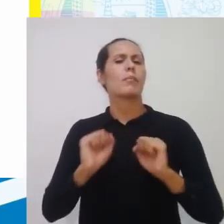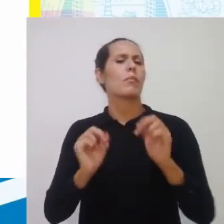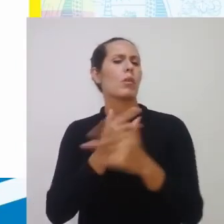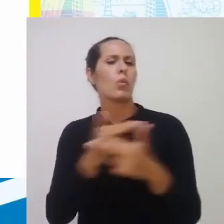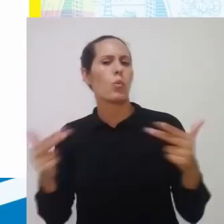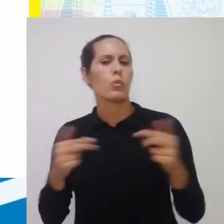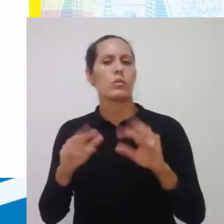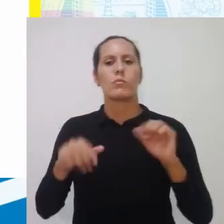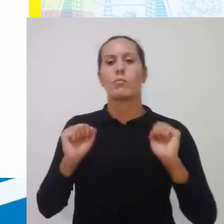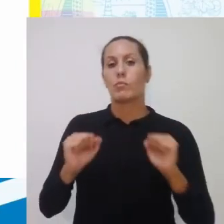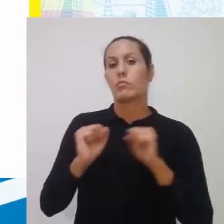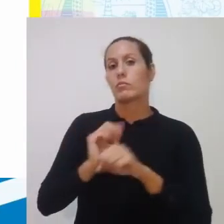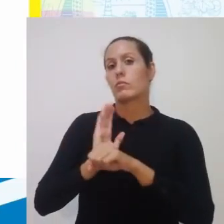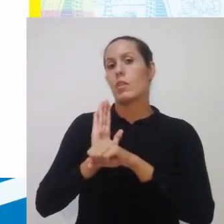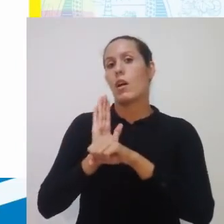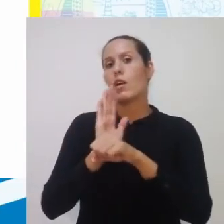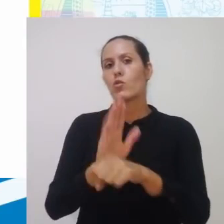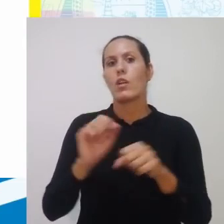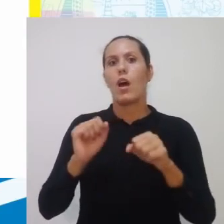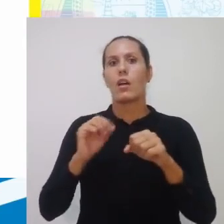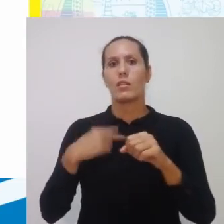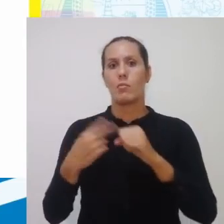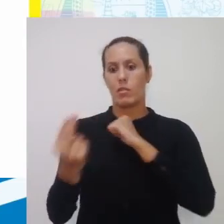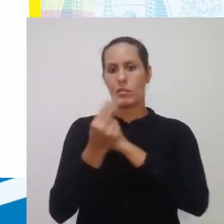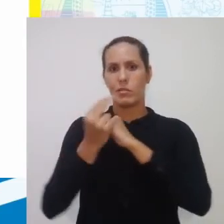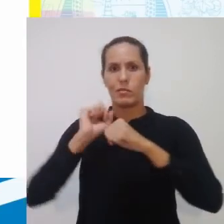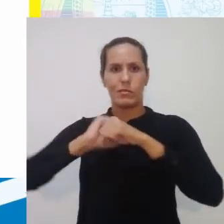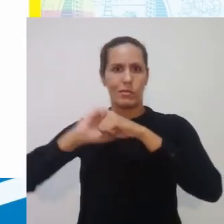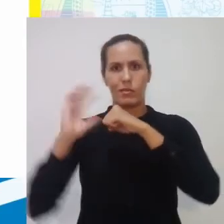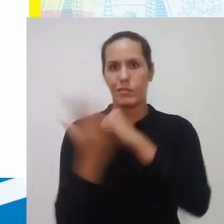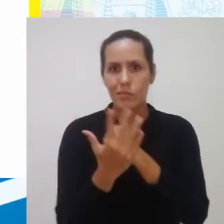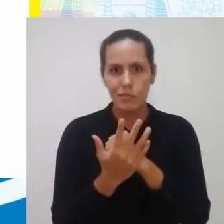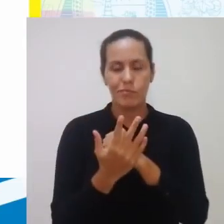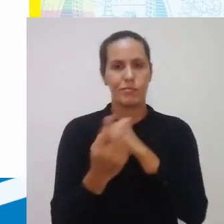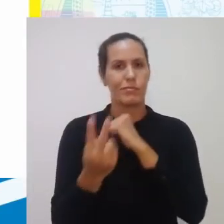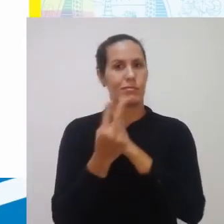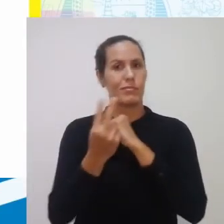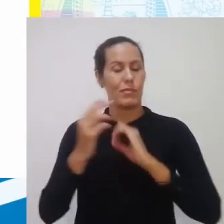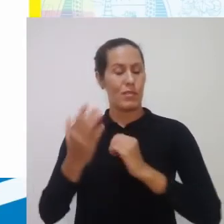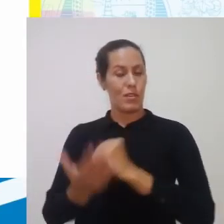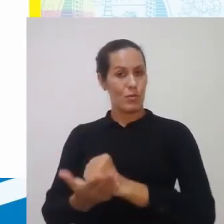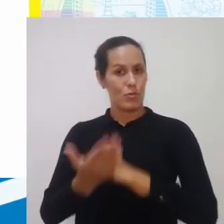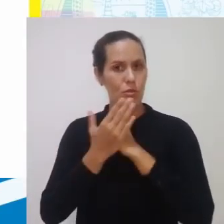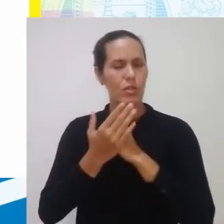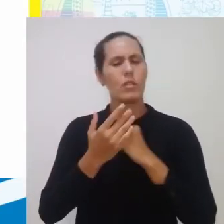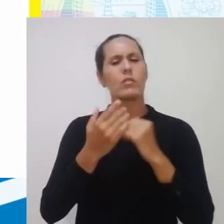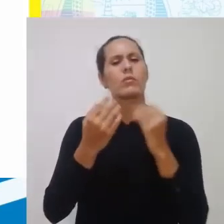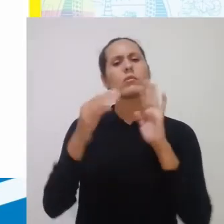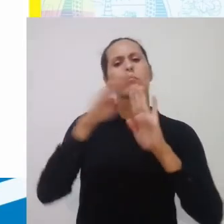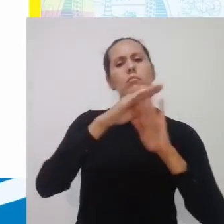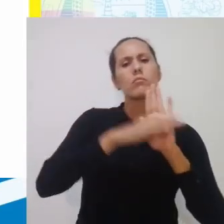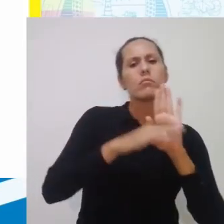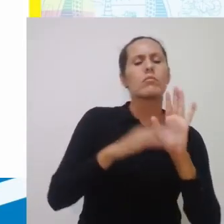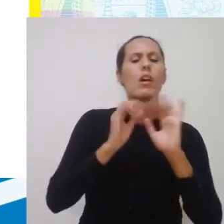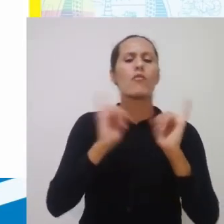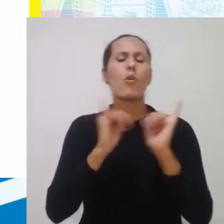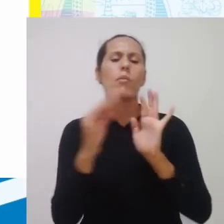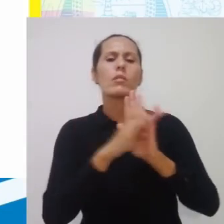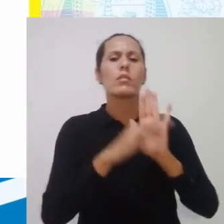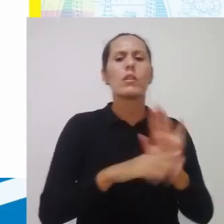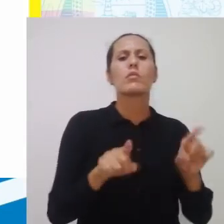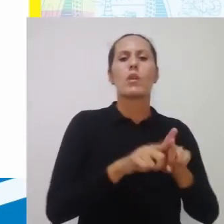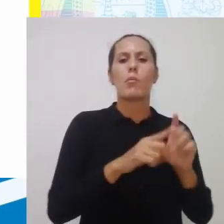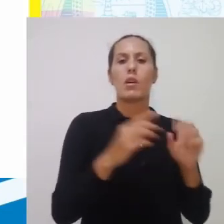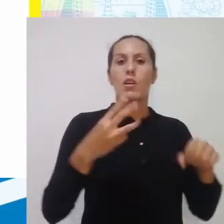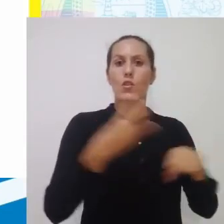até mesmo algo para ajudar aí na prevenção do coronavírus em casa. Que tal você fazer um resumão das informações e apresentar para a